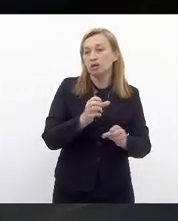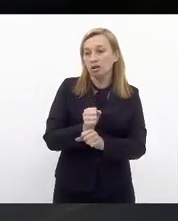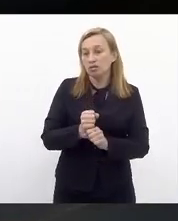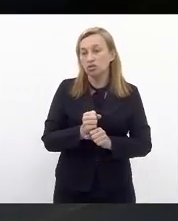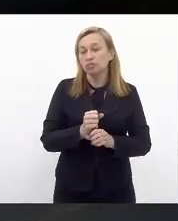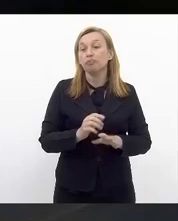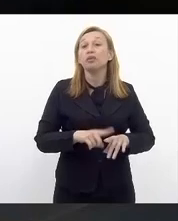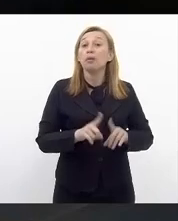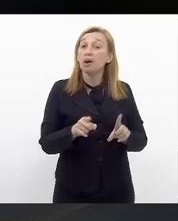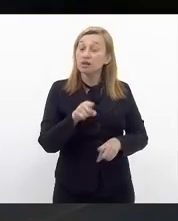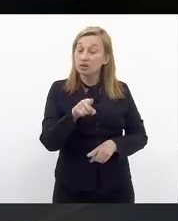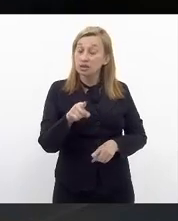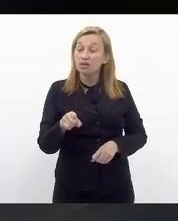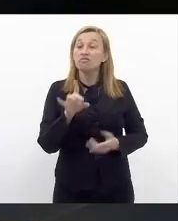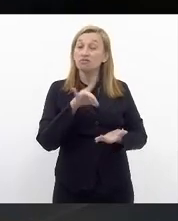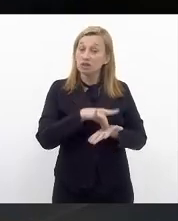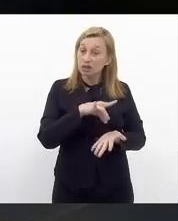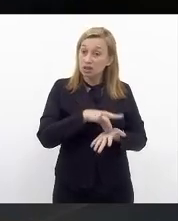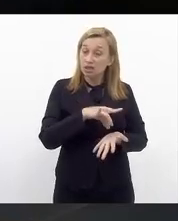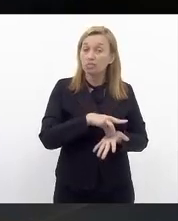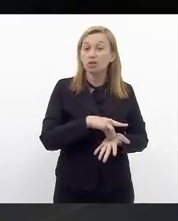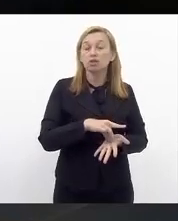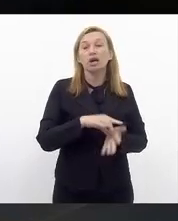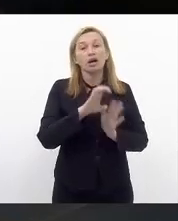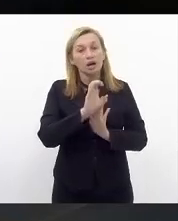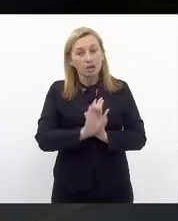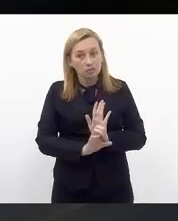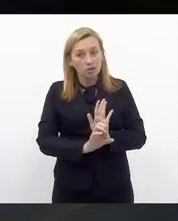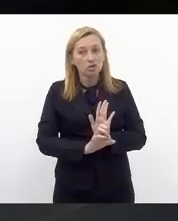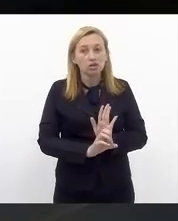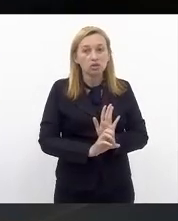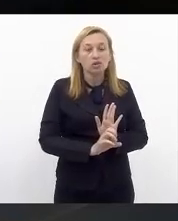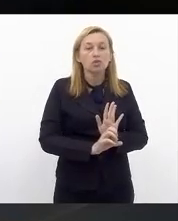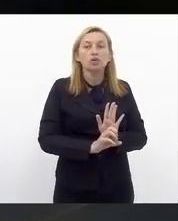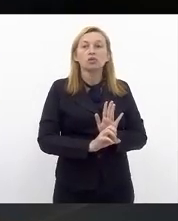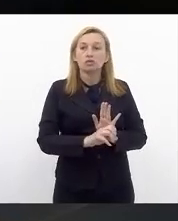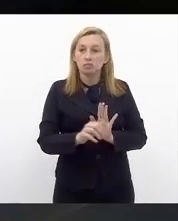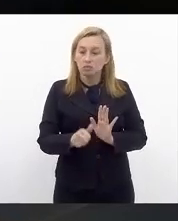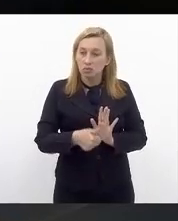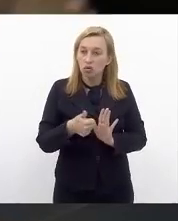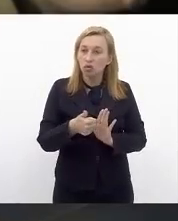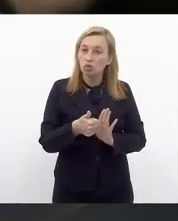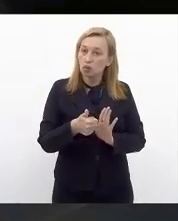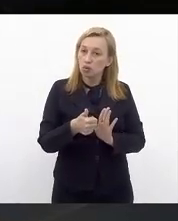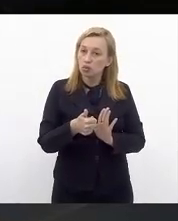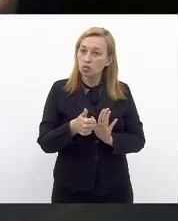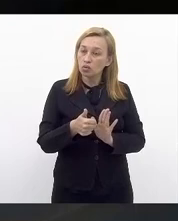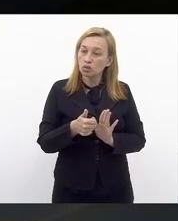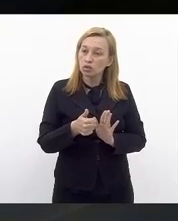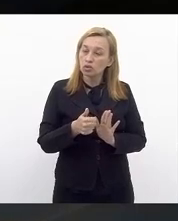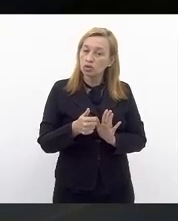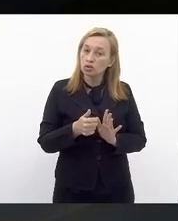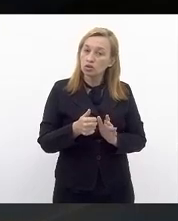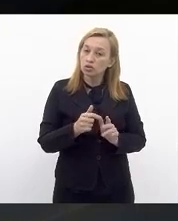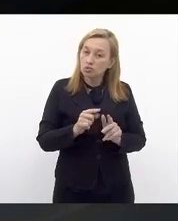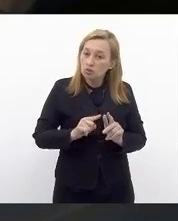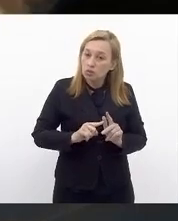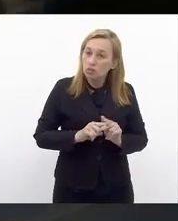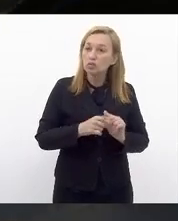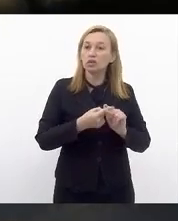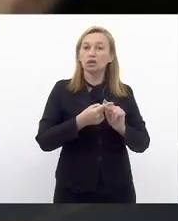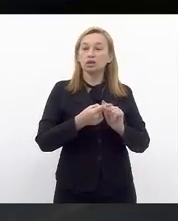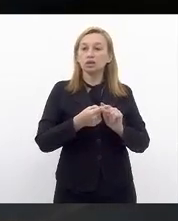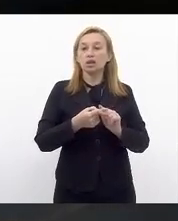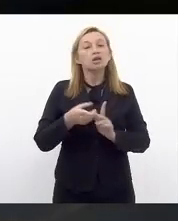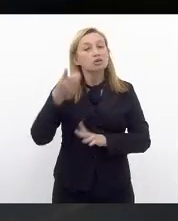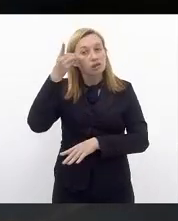Tá mas isso aí realmente a emenda extinguiu revogou a gente tá ressuscitando E